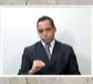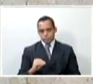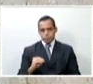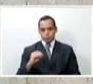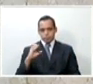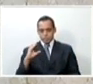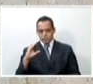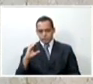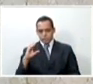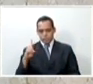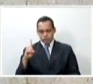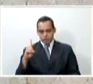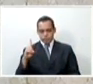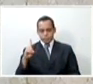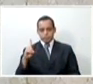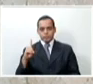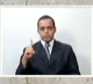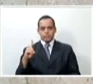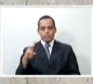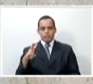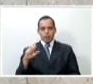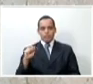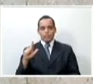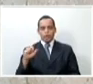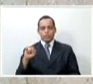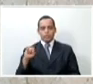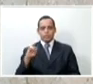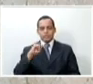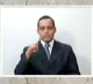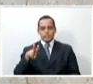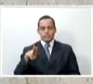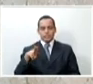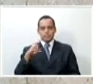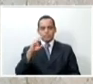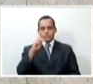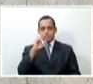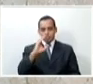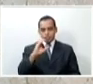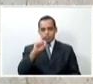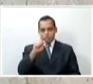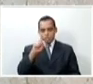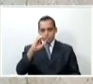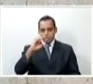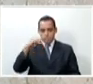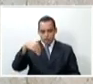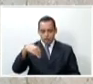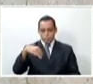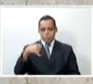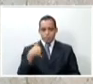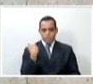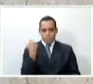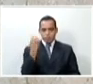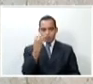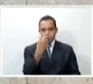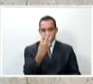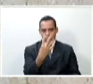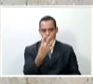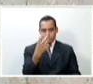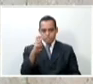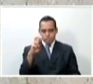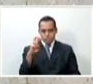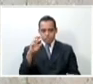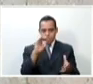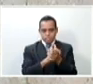CD, Valci Gomes, também da GCM, estava 45 anos, casado há 13